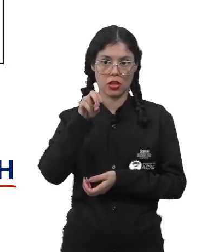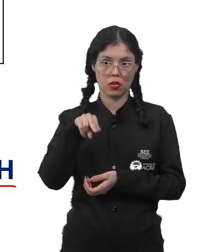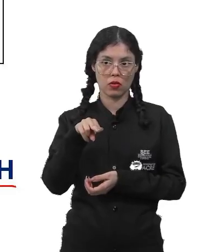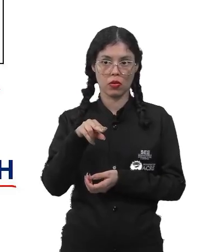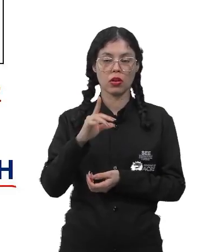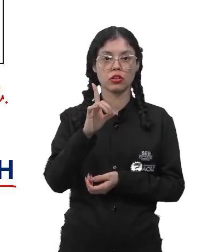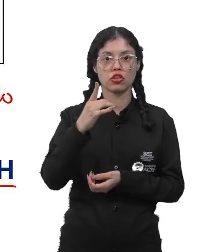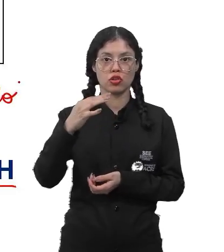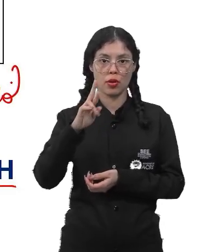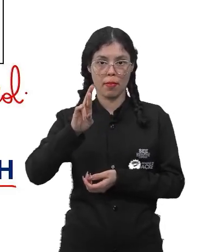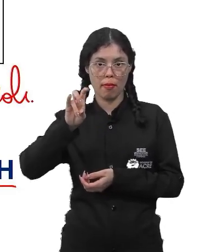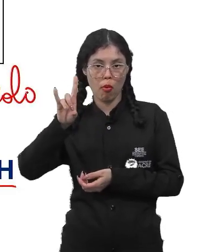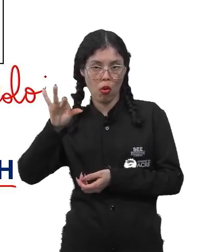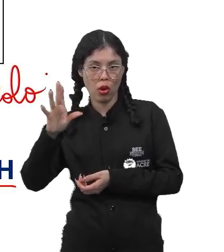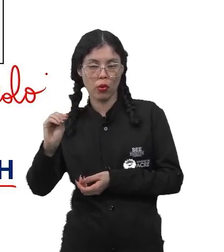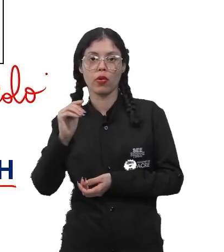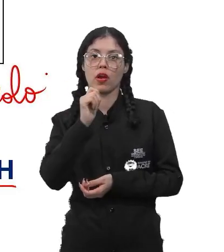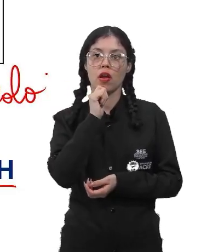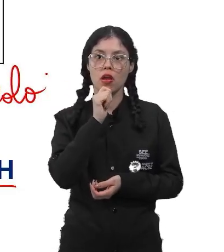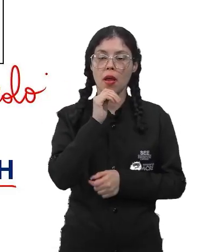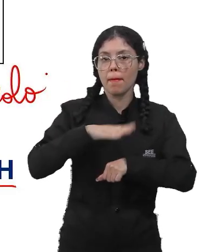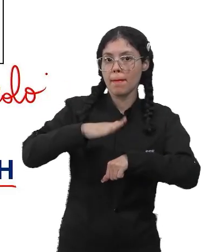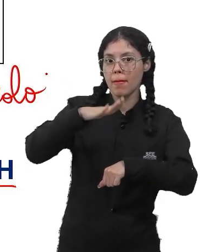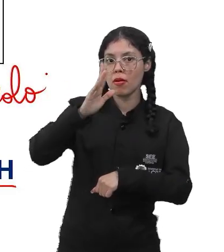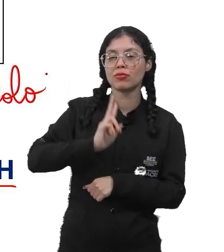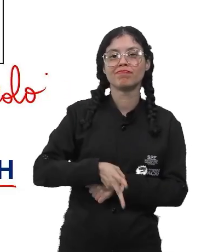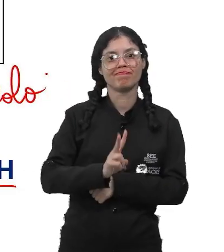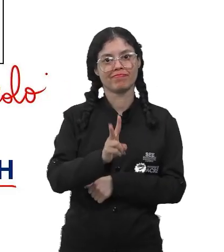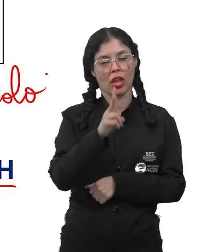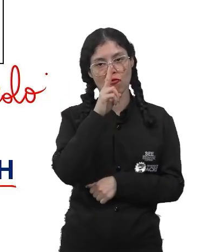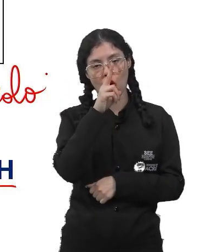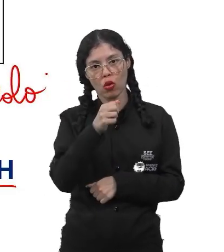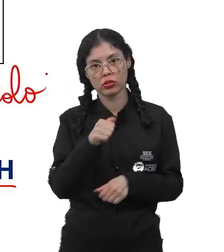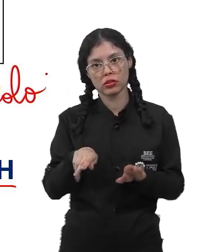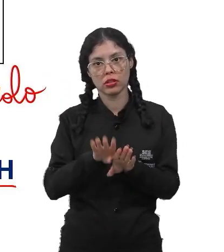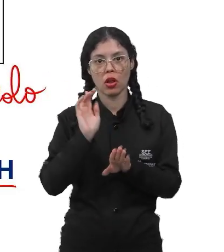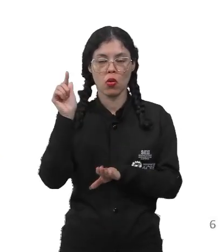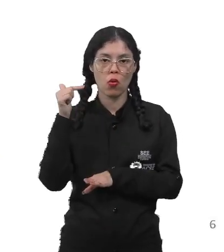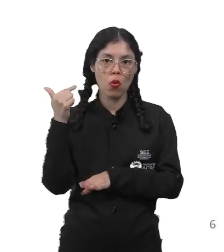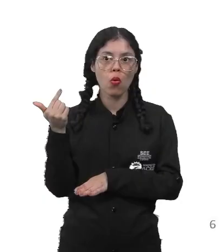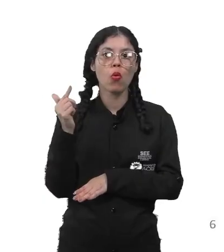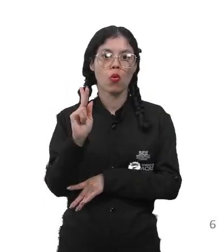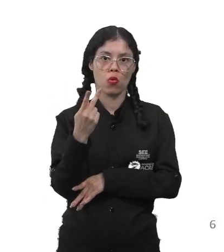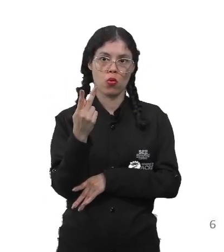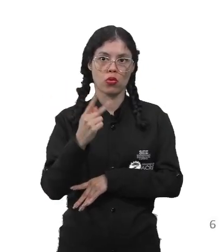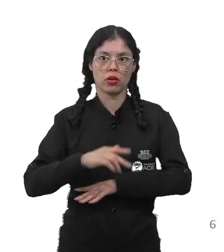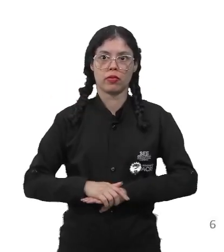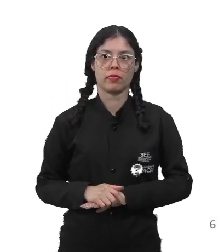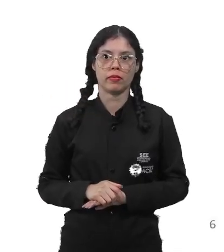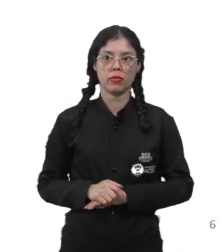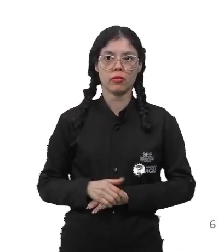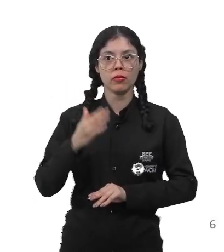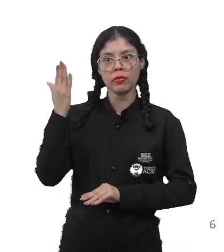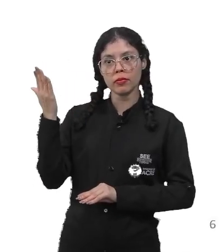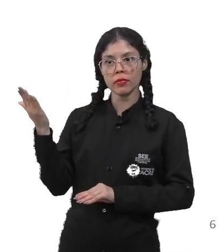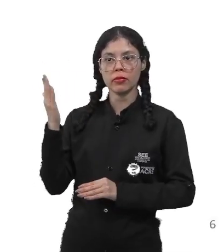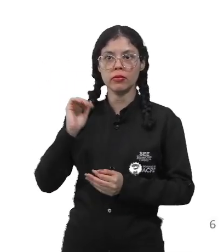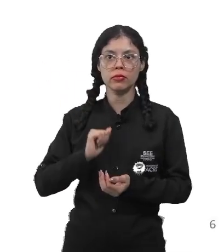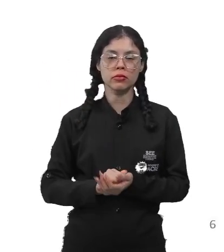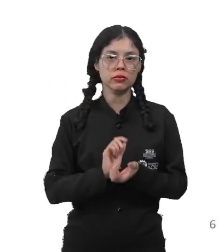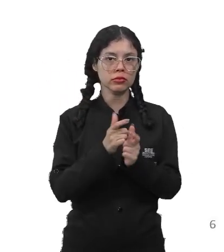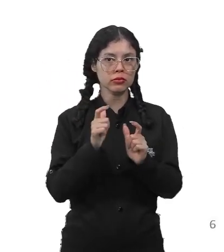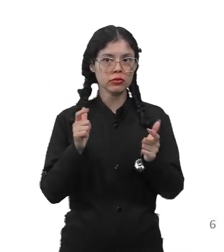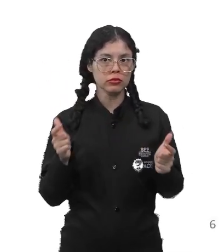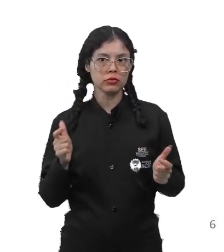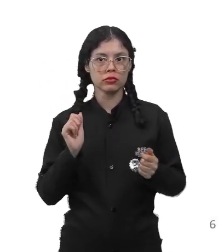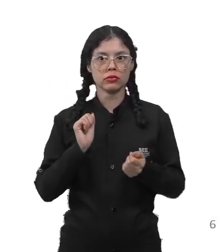íon-dipolo, tá? Íon-dipolo ainda é muito mais intensas do que as ligações de hidrogênio. E aqui, o